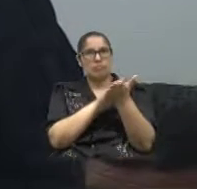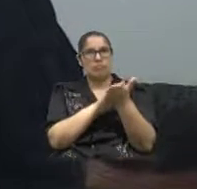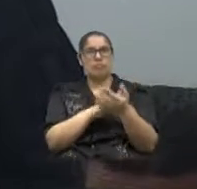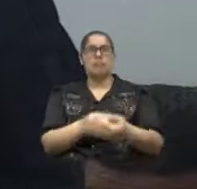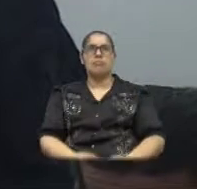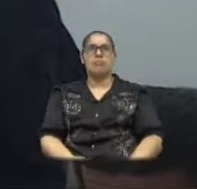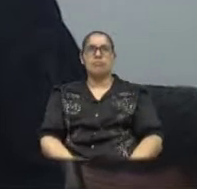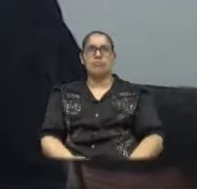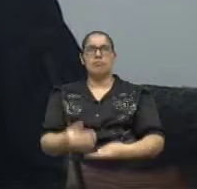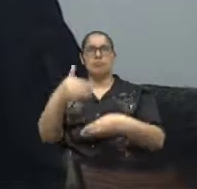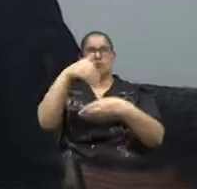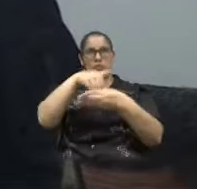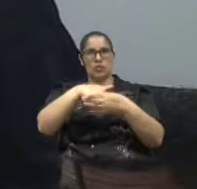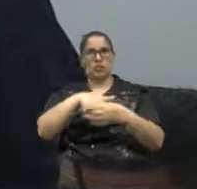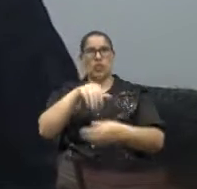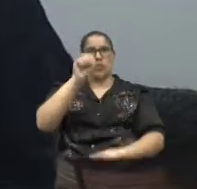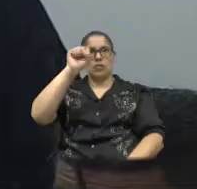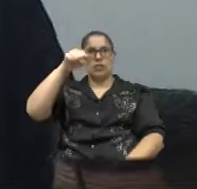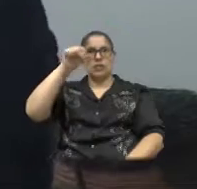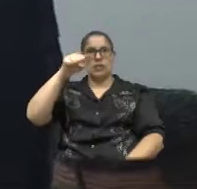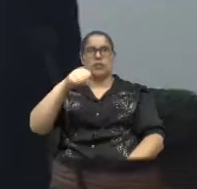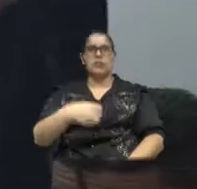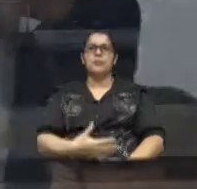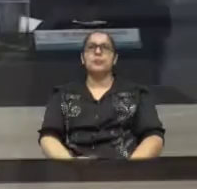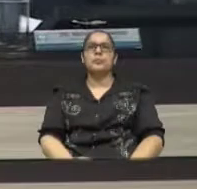nosso voto é favorável com louvor.